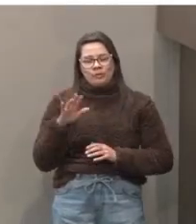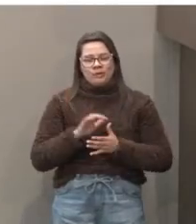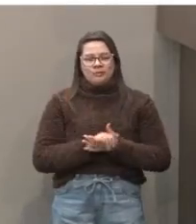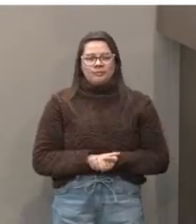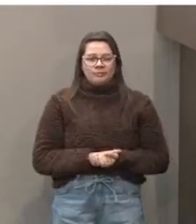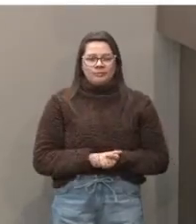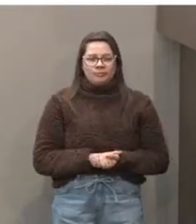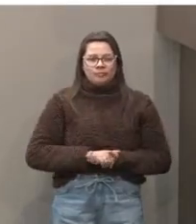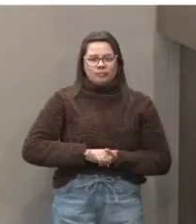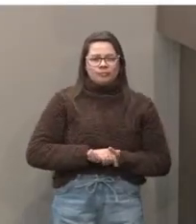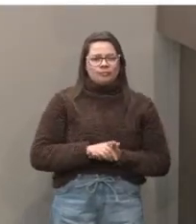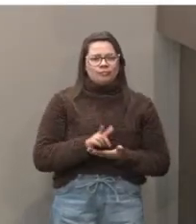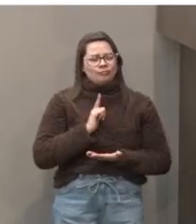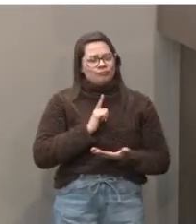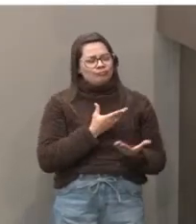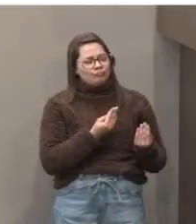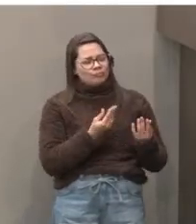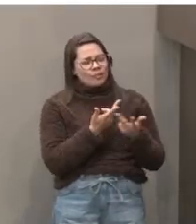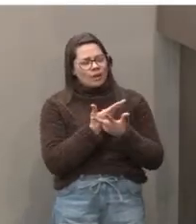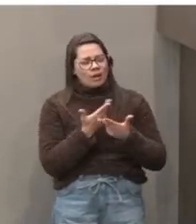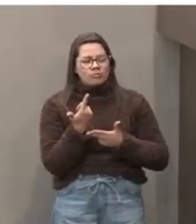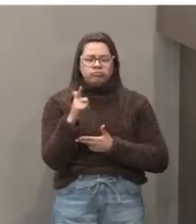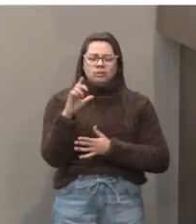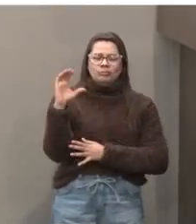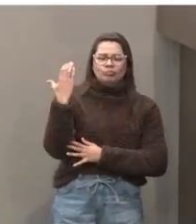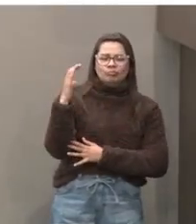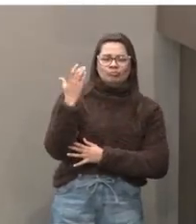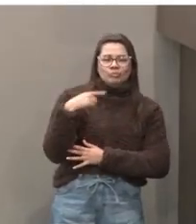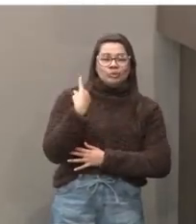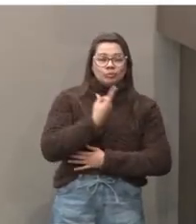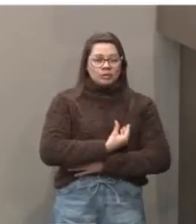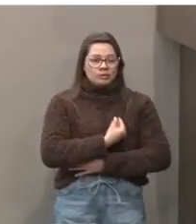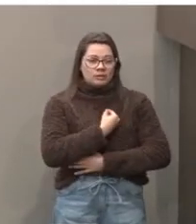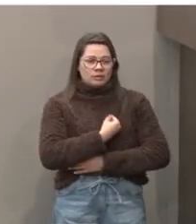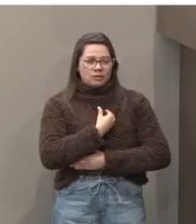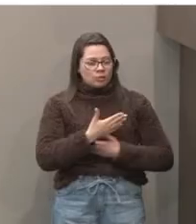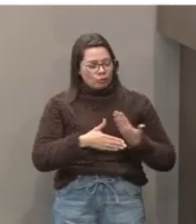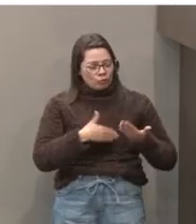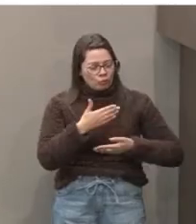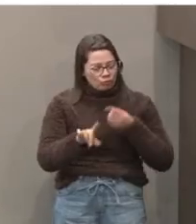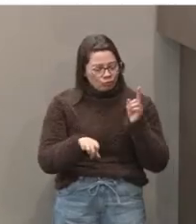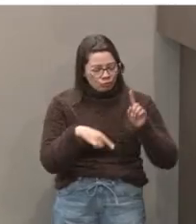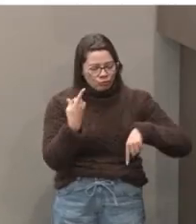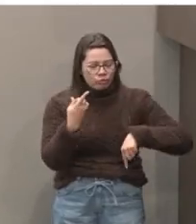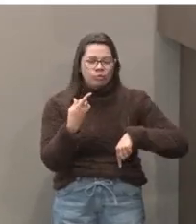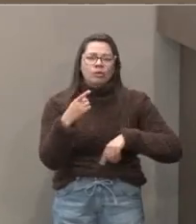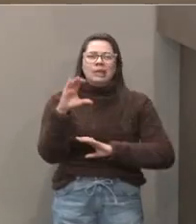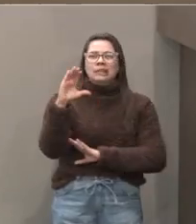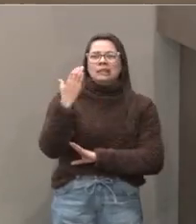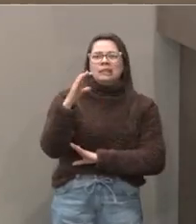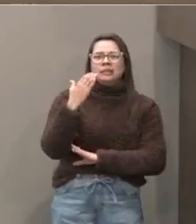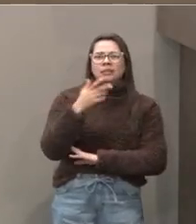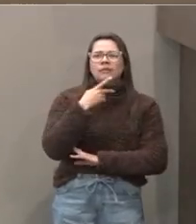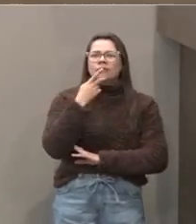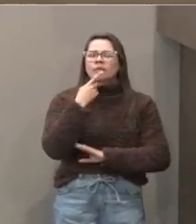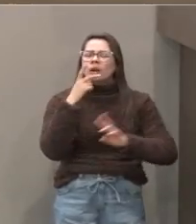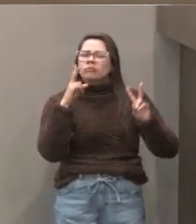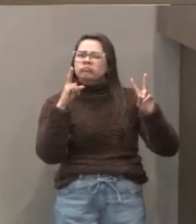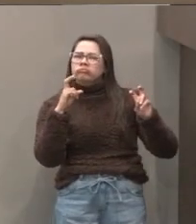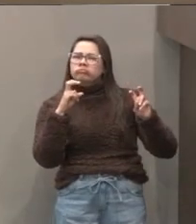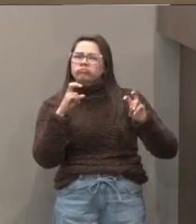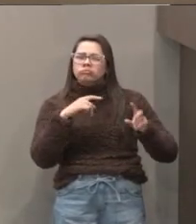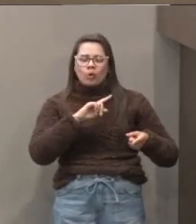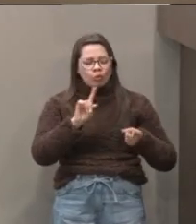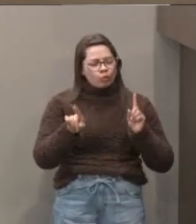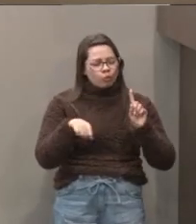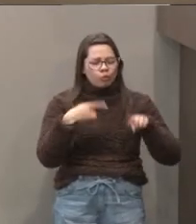Mas não é só isso, não é só de ciência que nós vivemos vivemos de avanço científico. E quando se trata de avanço